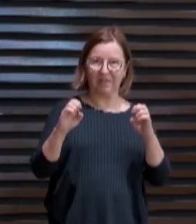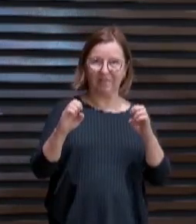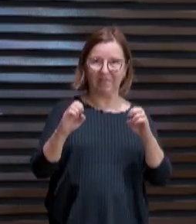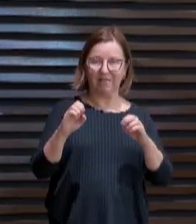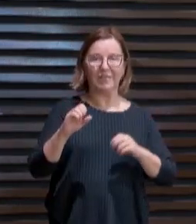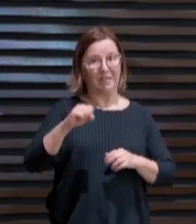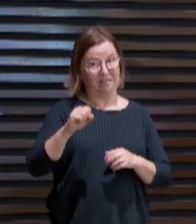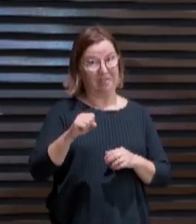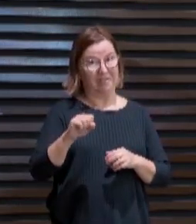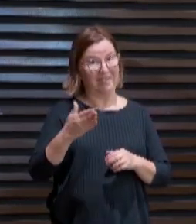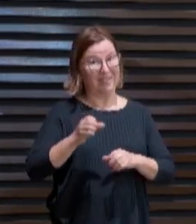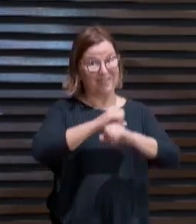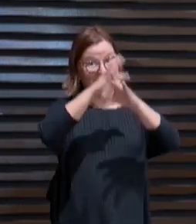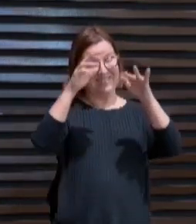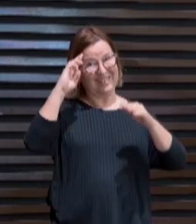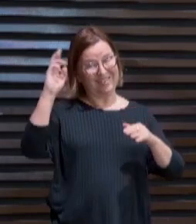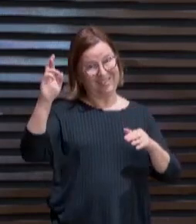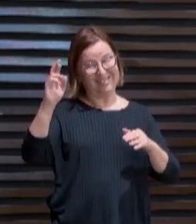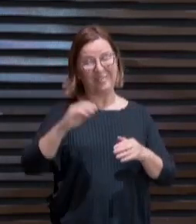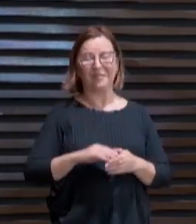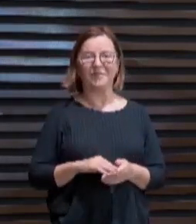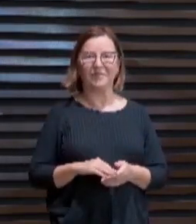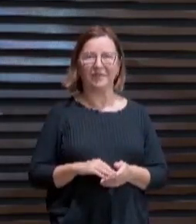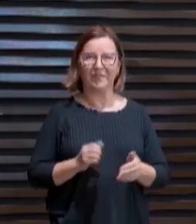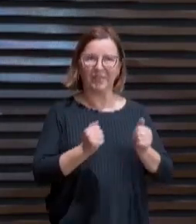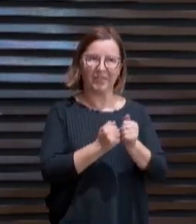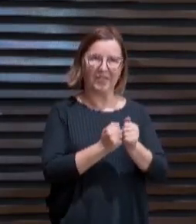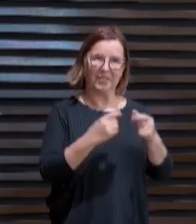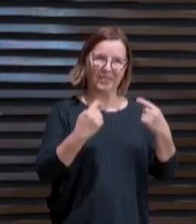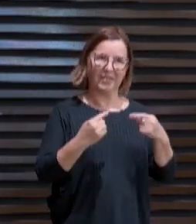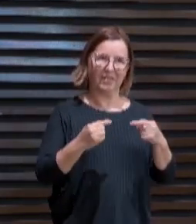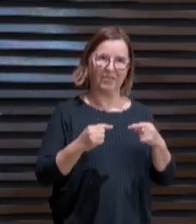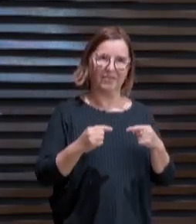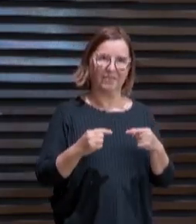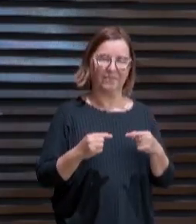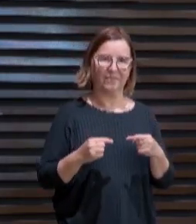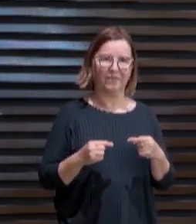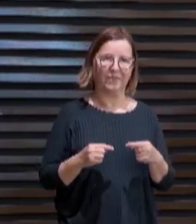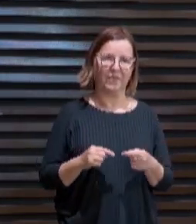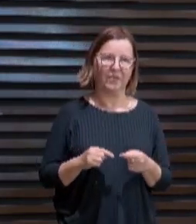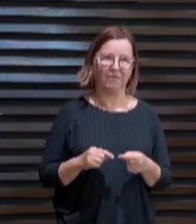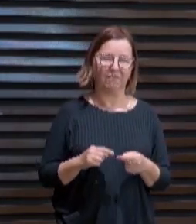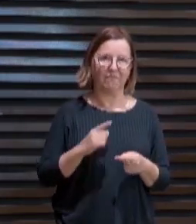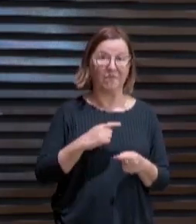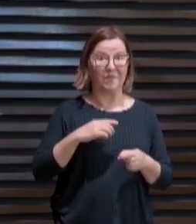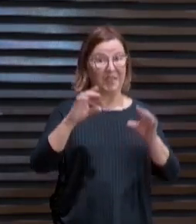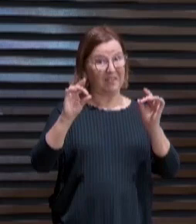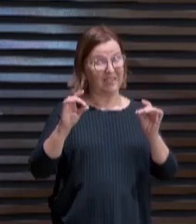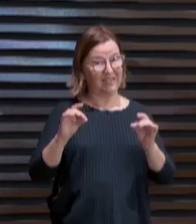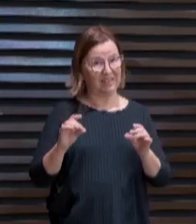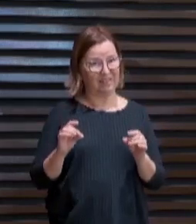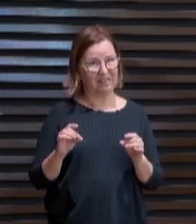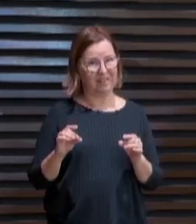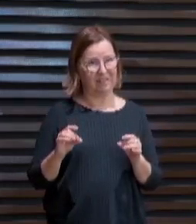alegria, se é por causa do Evangelho. Queridos, e perseguição às vezes é nos menores detalhes. Outro dia alguém falou aqui, não sei se foi